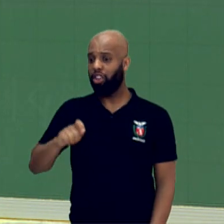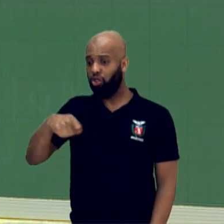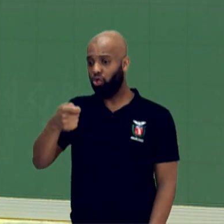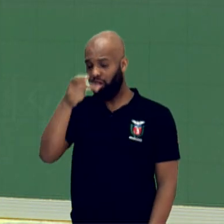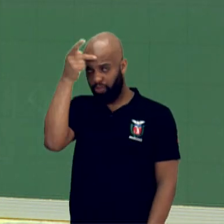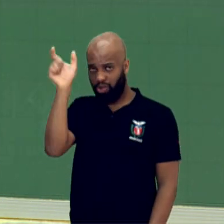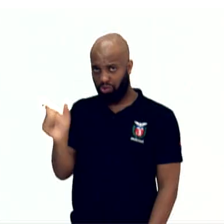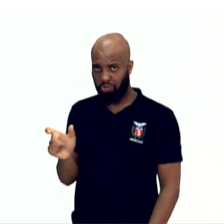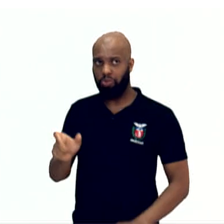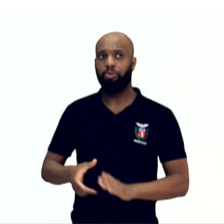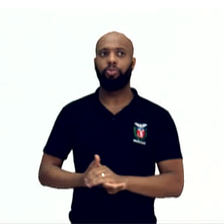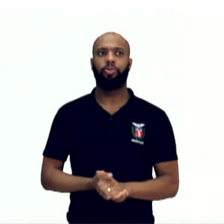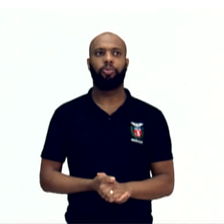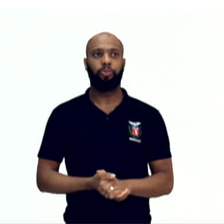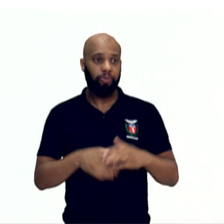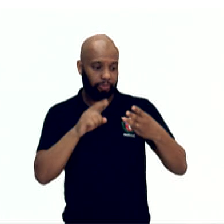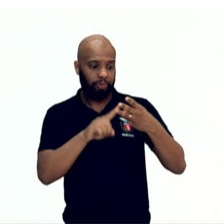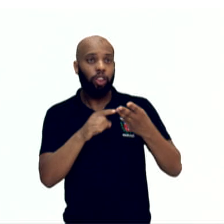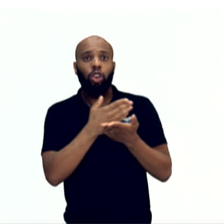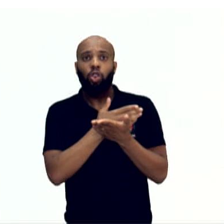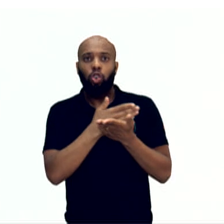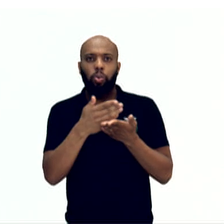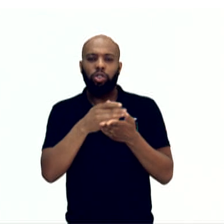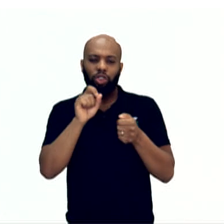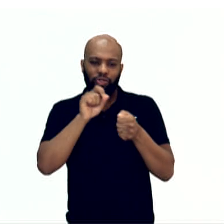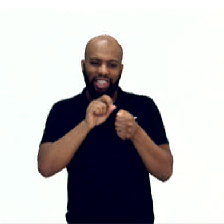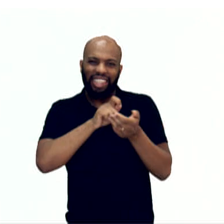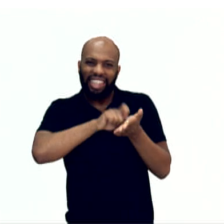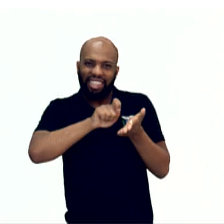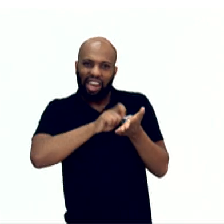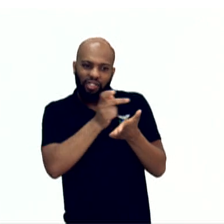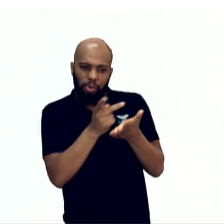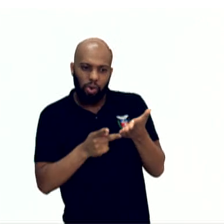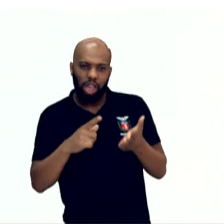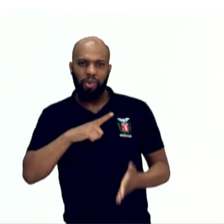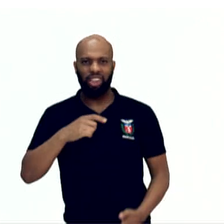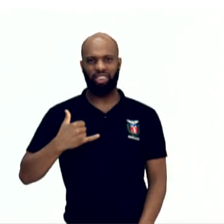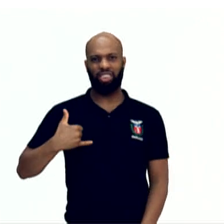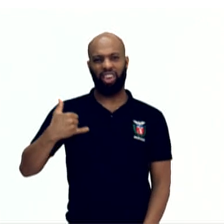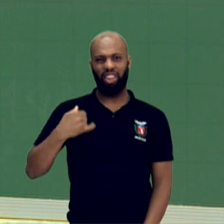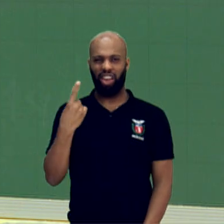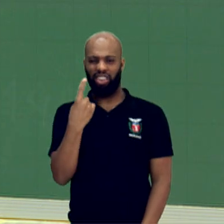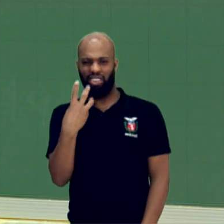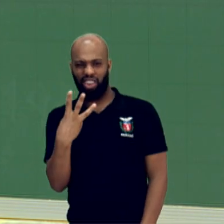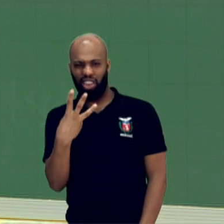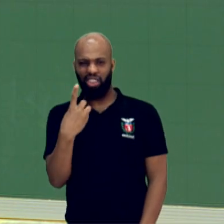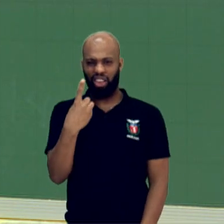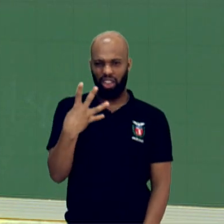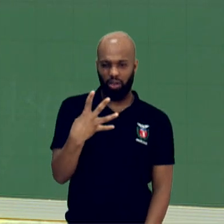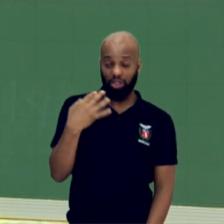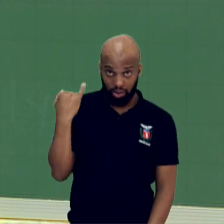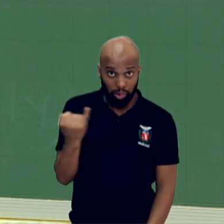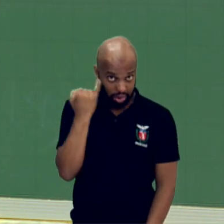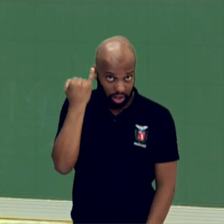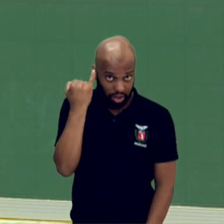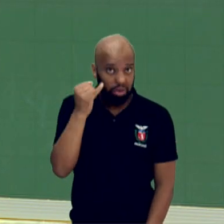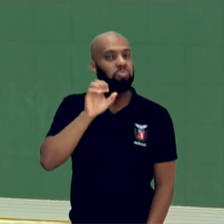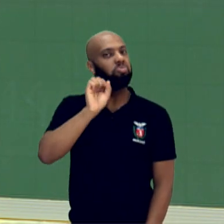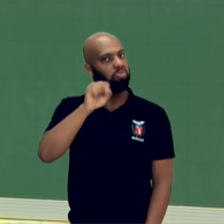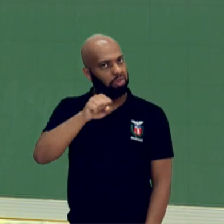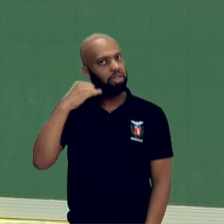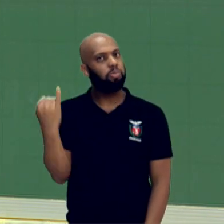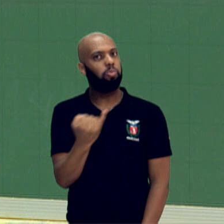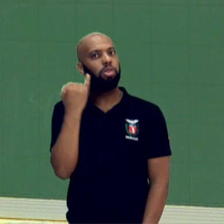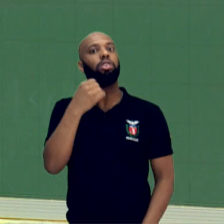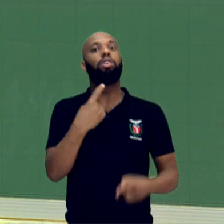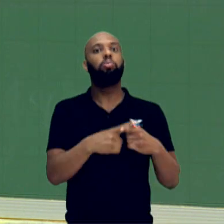quem vai ler. Começar a fazer versinhos com 13, 14 anos de idade. É importante? É importante,